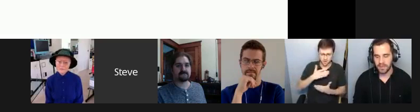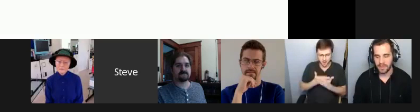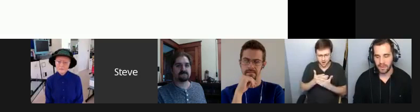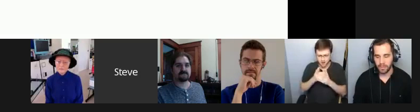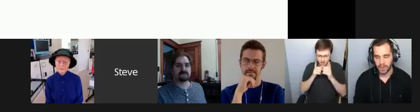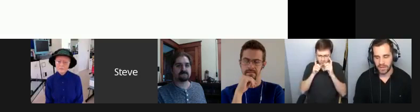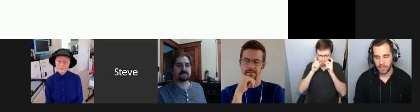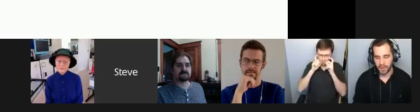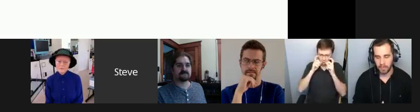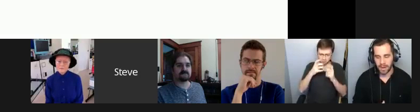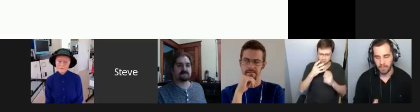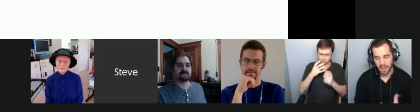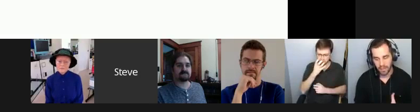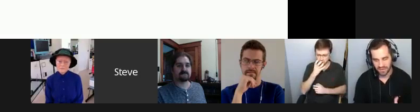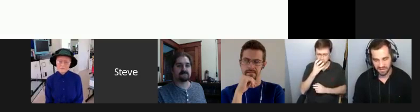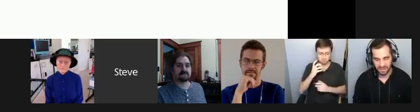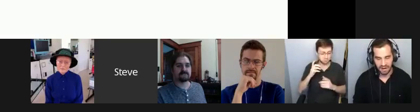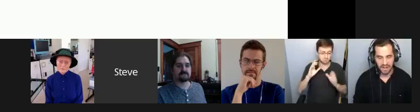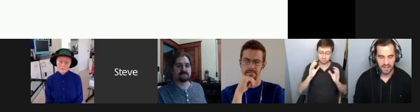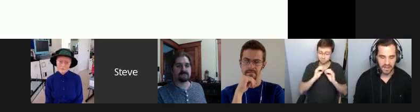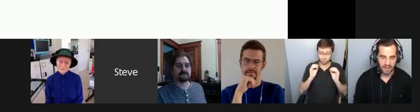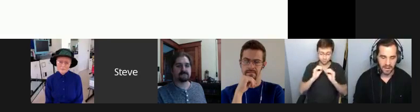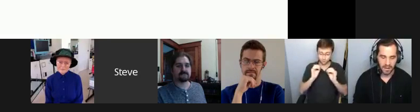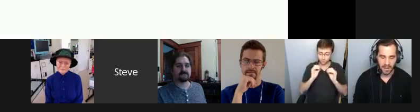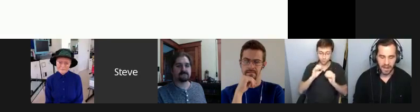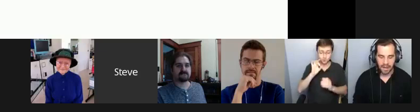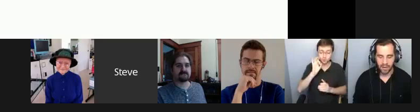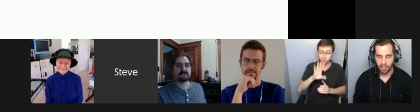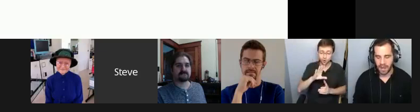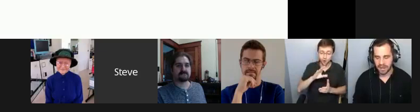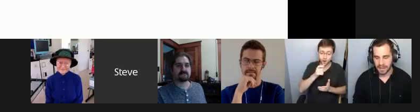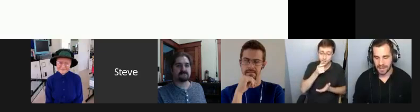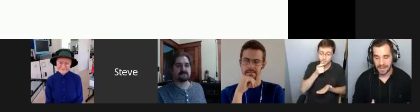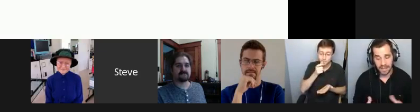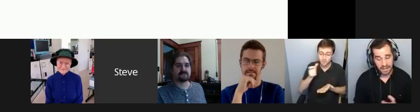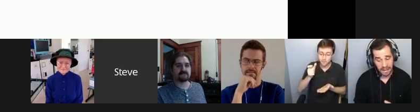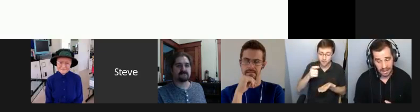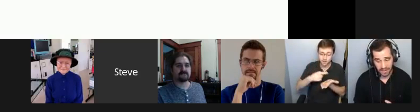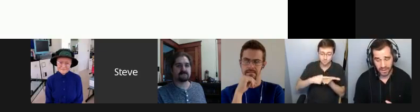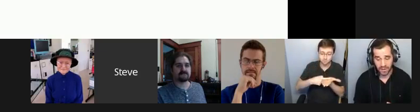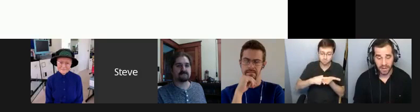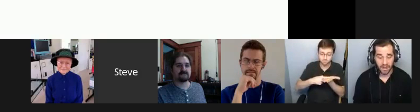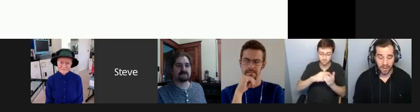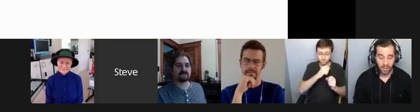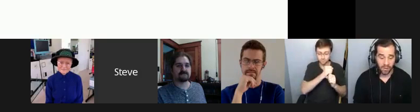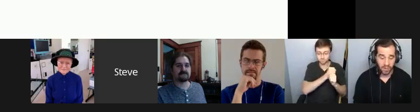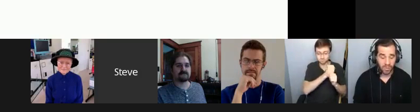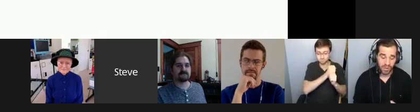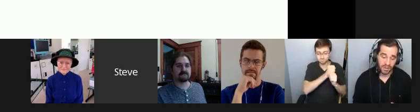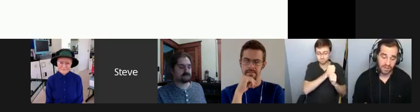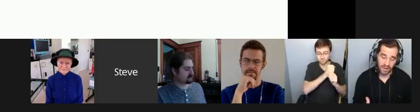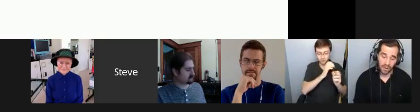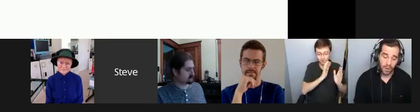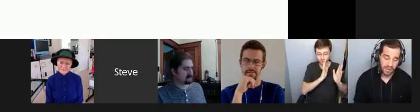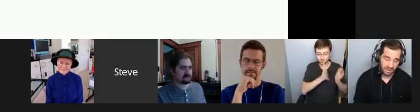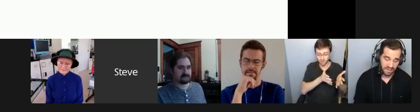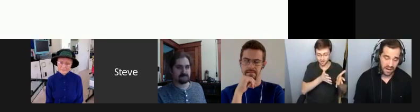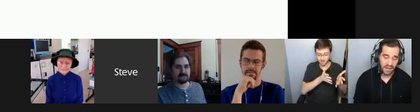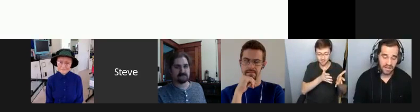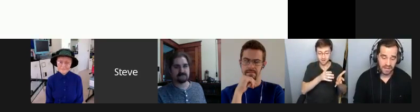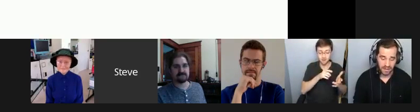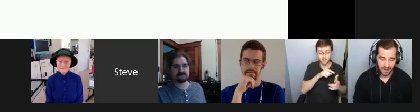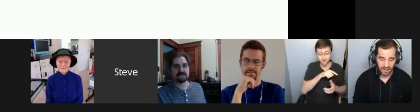exemplo, que permeiam essa frase, não passa a seriedade com que o sujeito falou